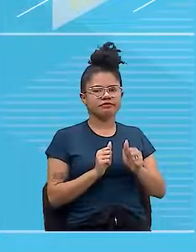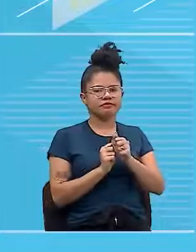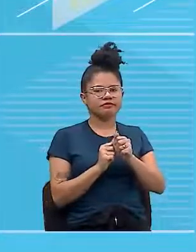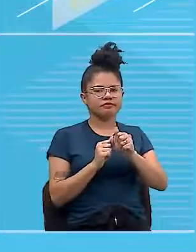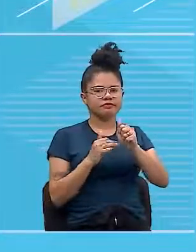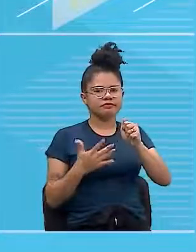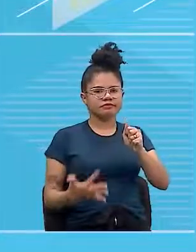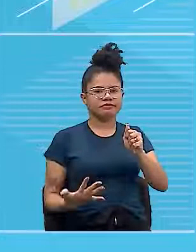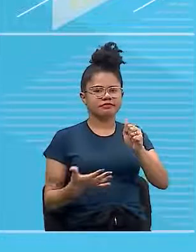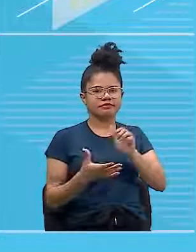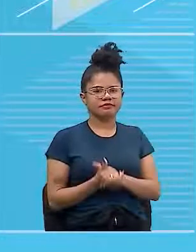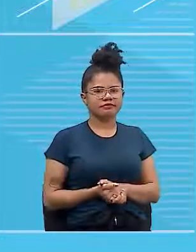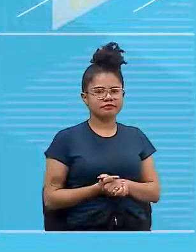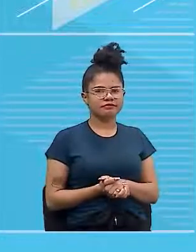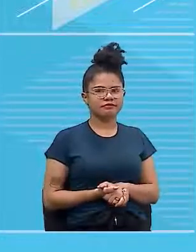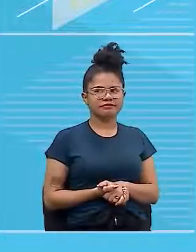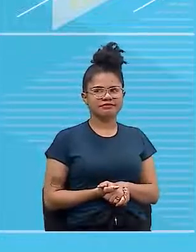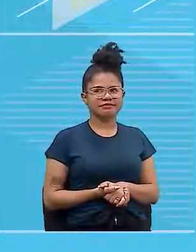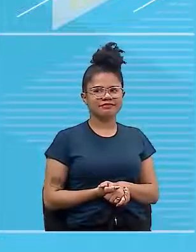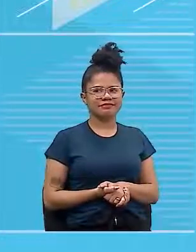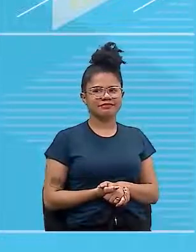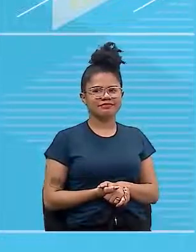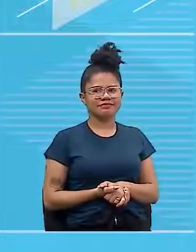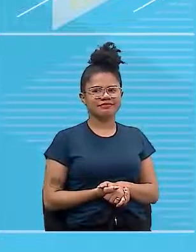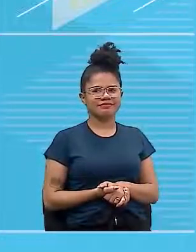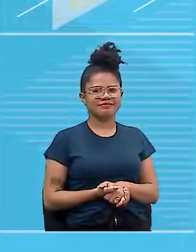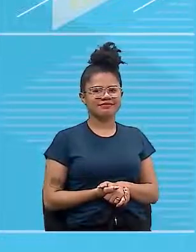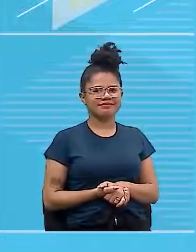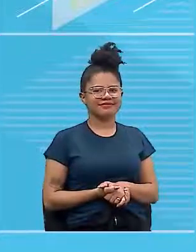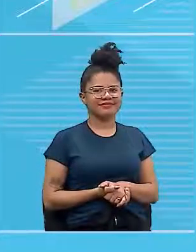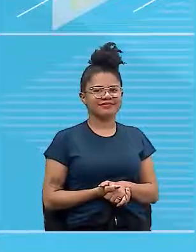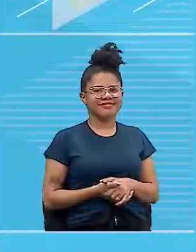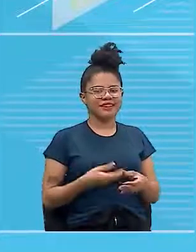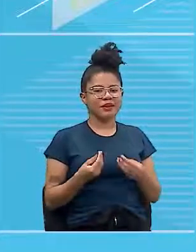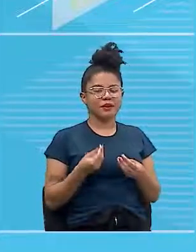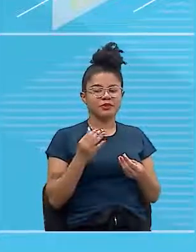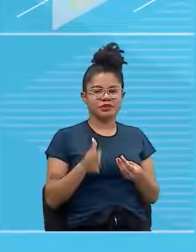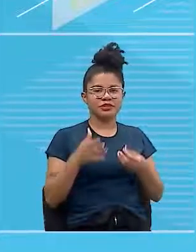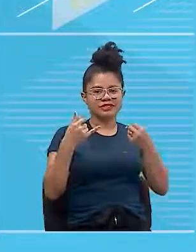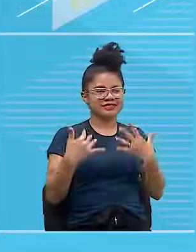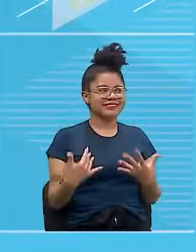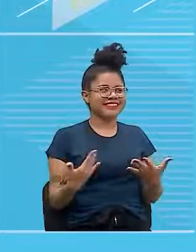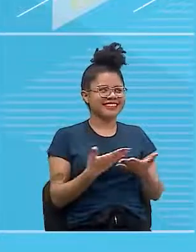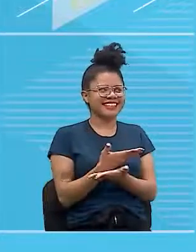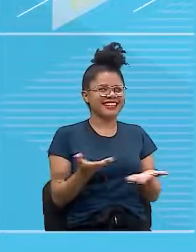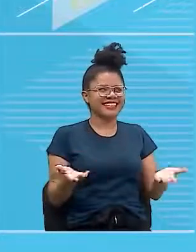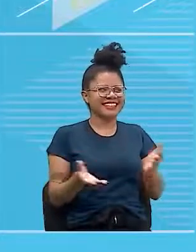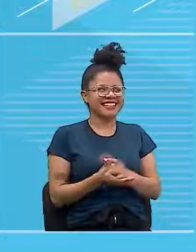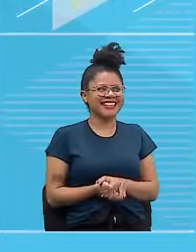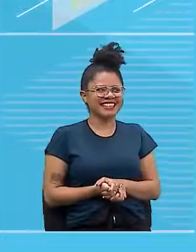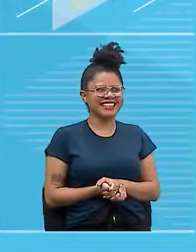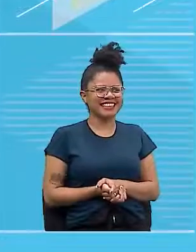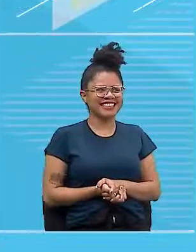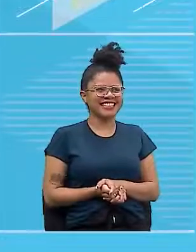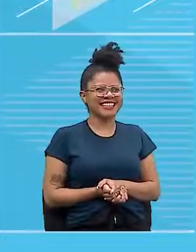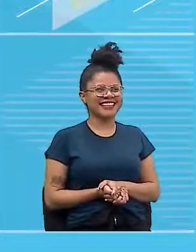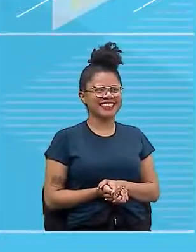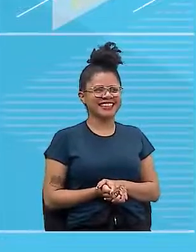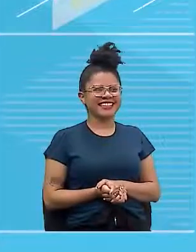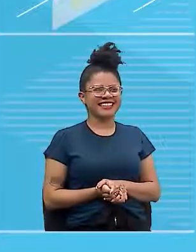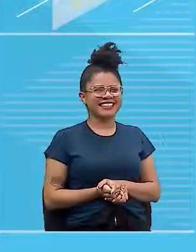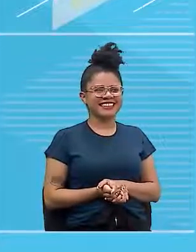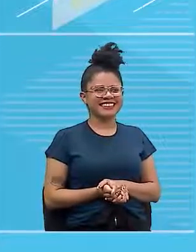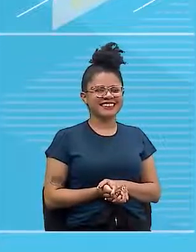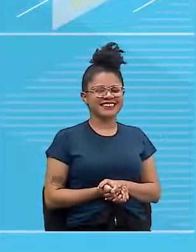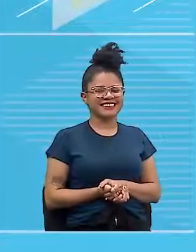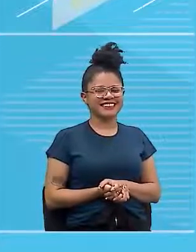e os aminoácidos como eu deixei bem claro aqui no nome é que eu sou assim tá